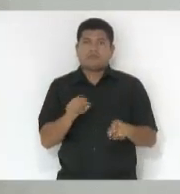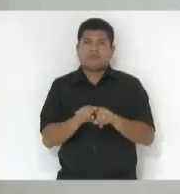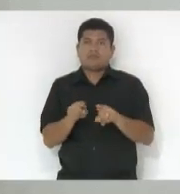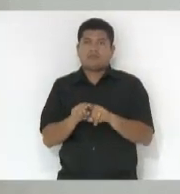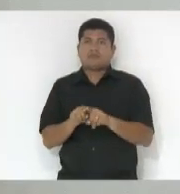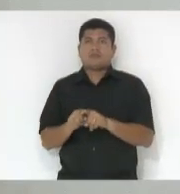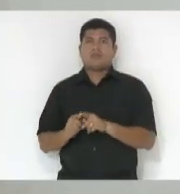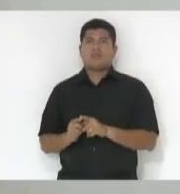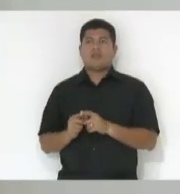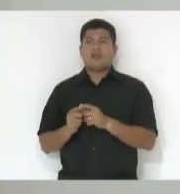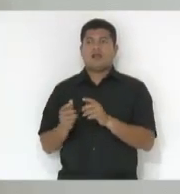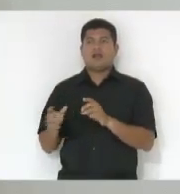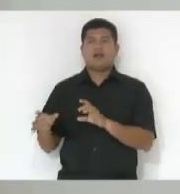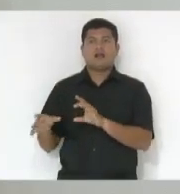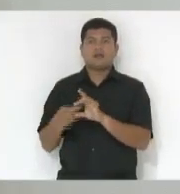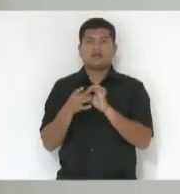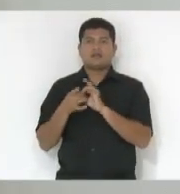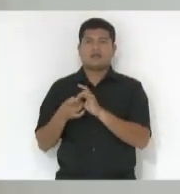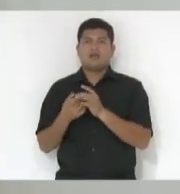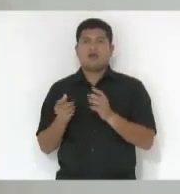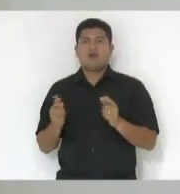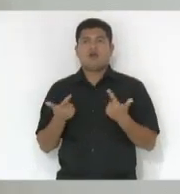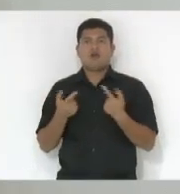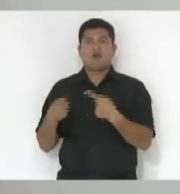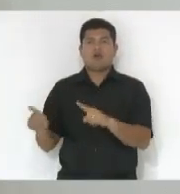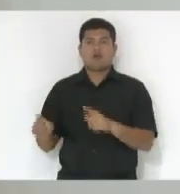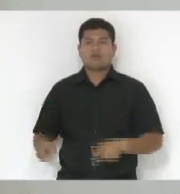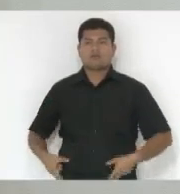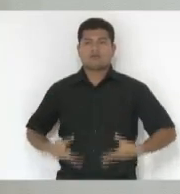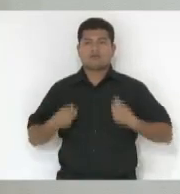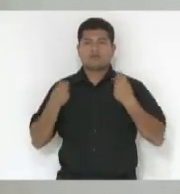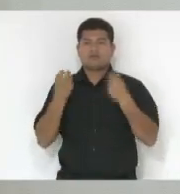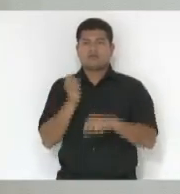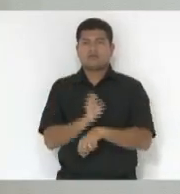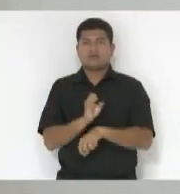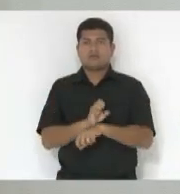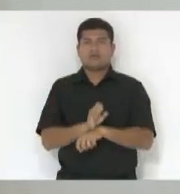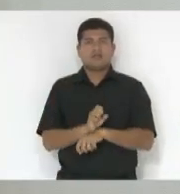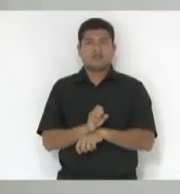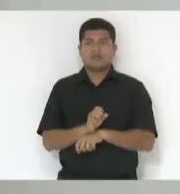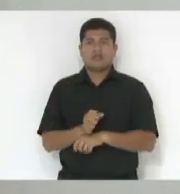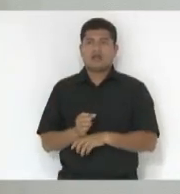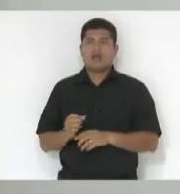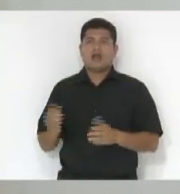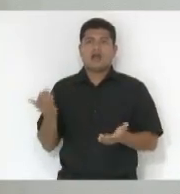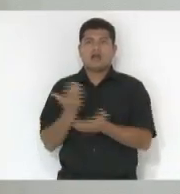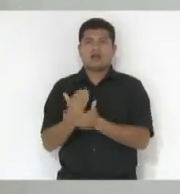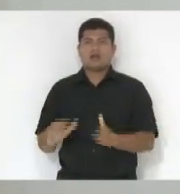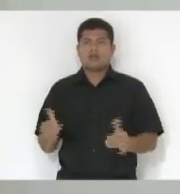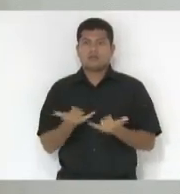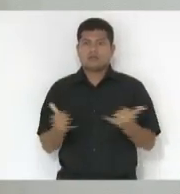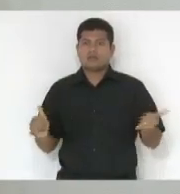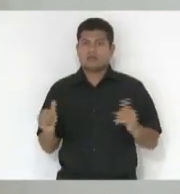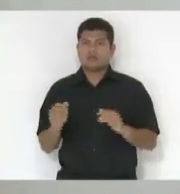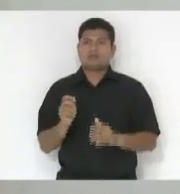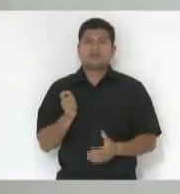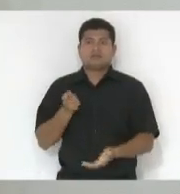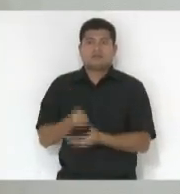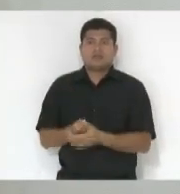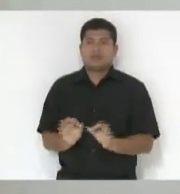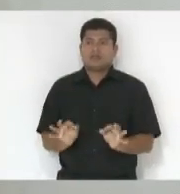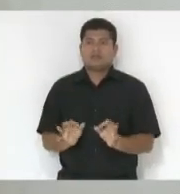ao câncer do Estado, objetivando zerar a conta da energia elétrica. Muito bem.